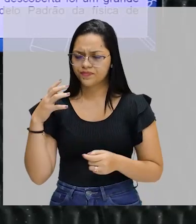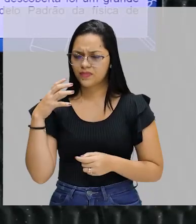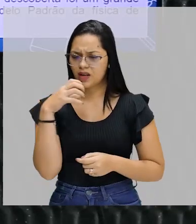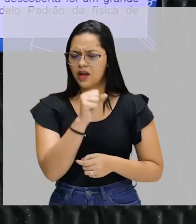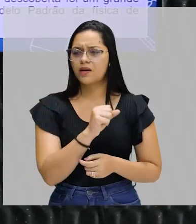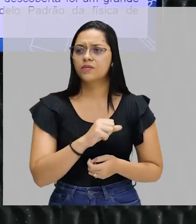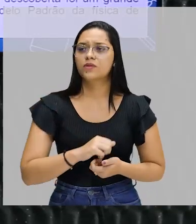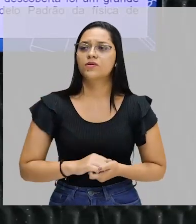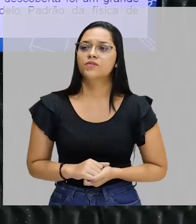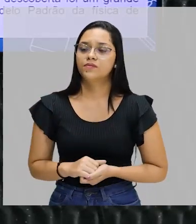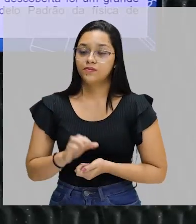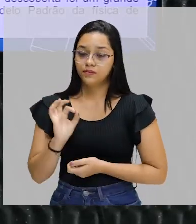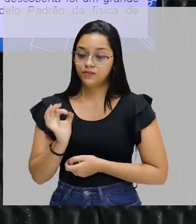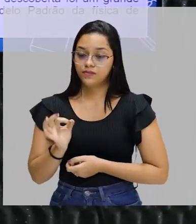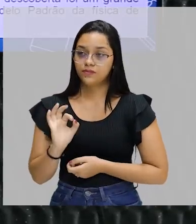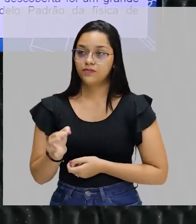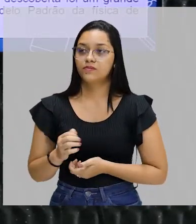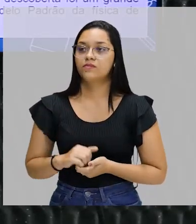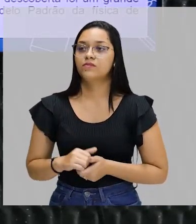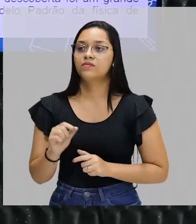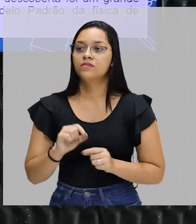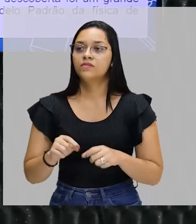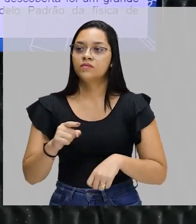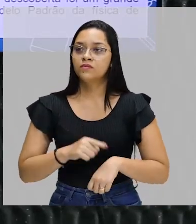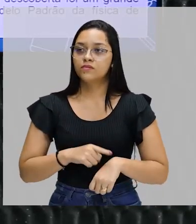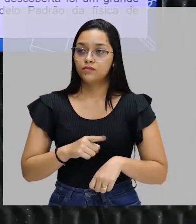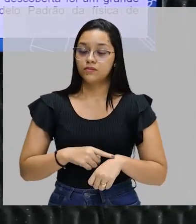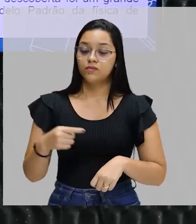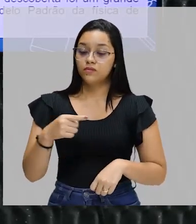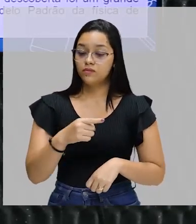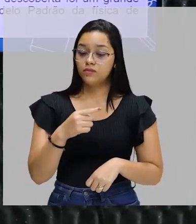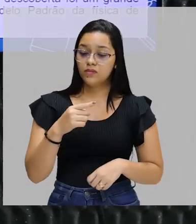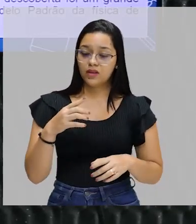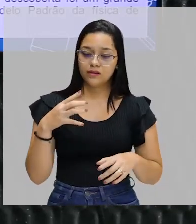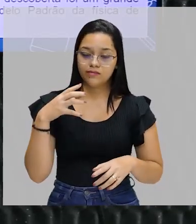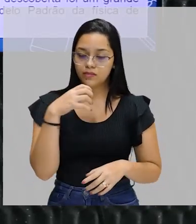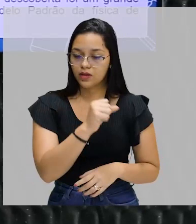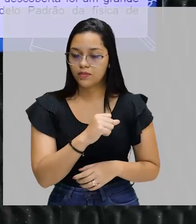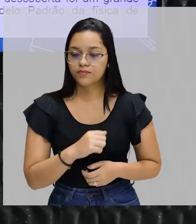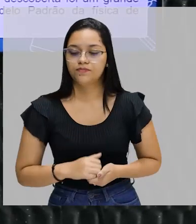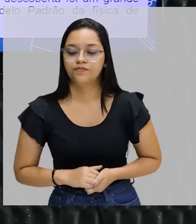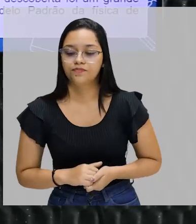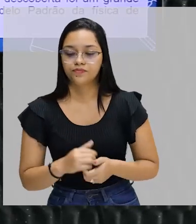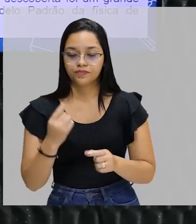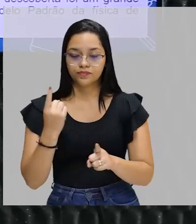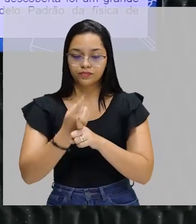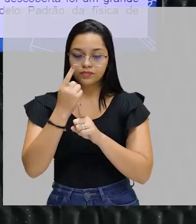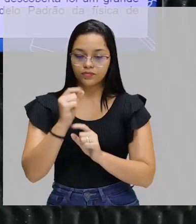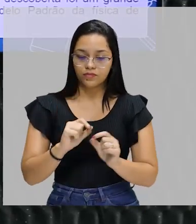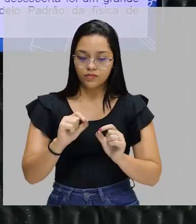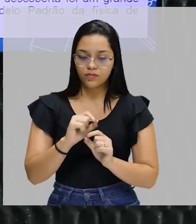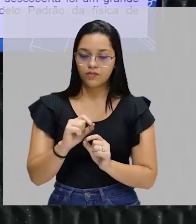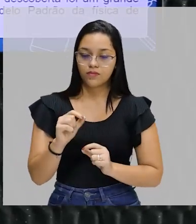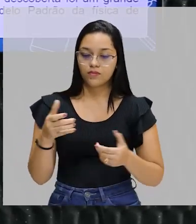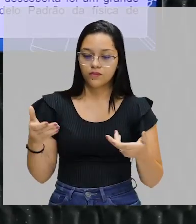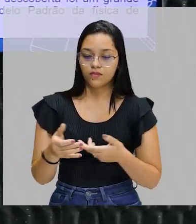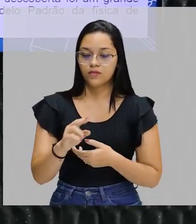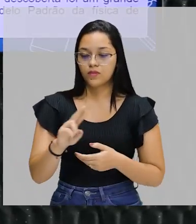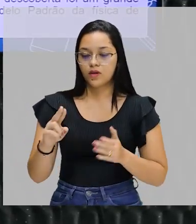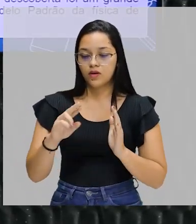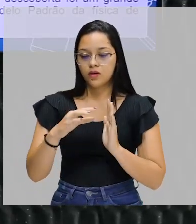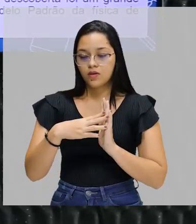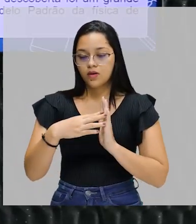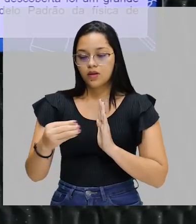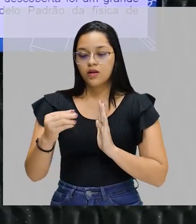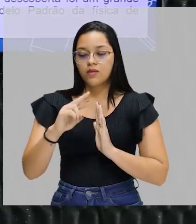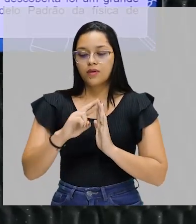rápido, tá ok? Já que o tempo de meia-vida delas é muito curto, muito pequeno. Sua descoberta foi um grande sucesso